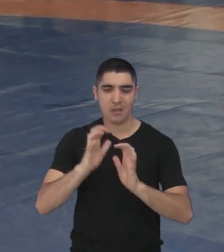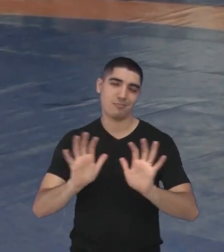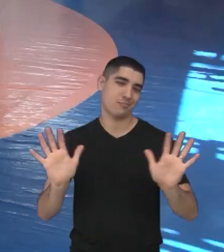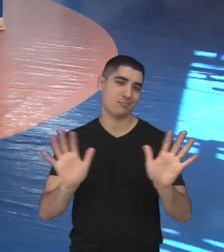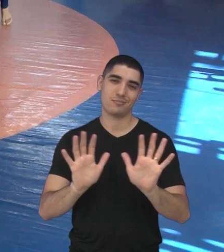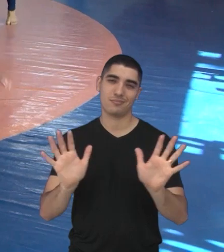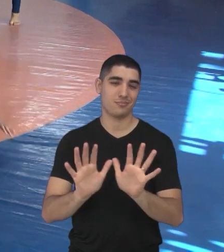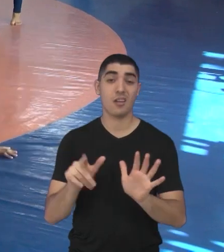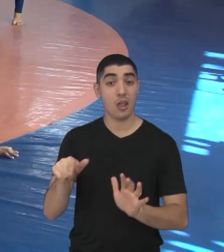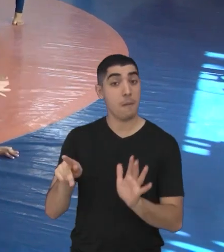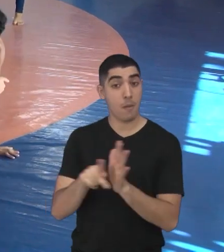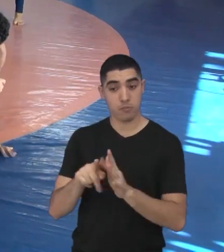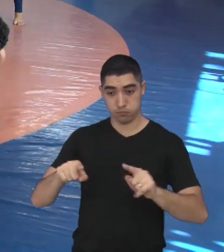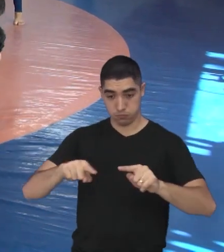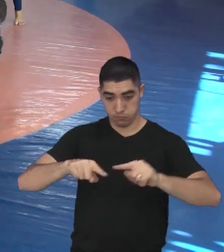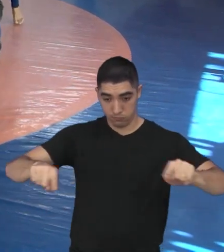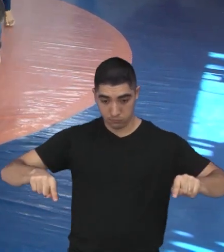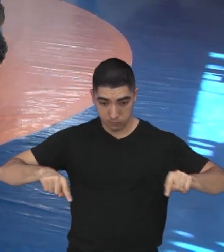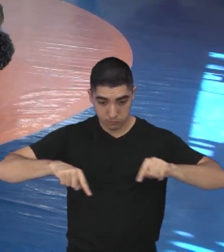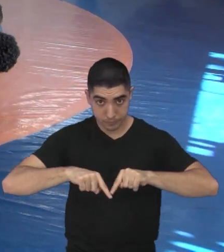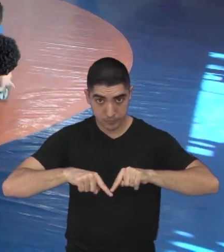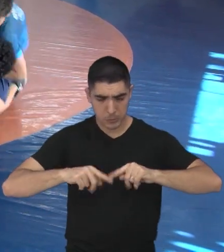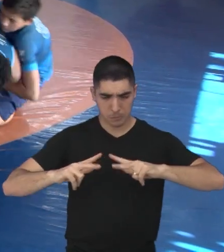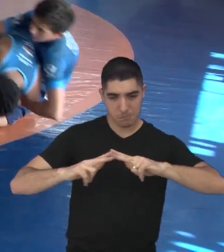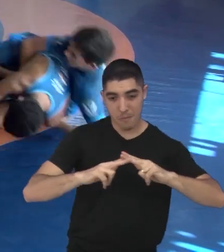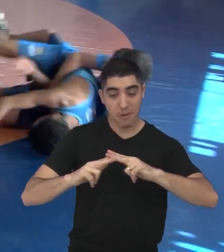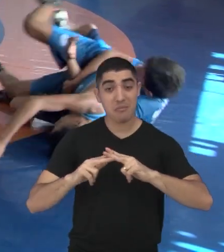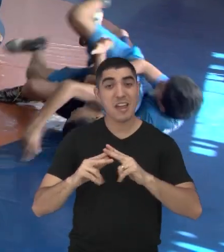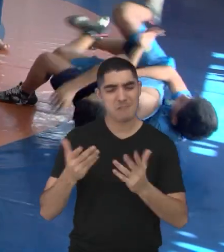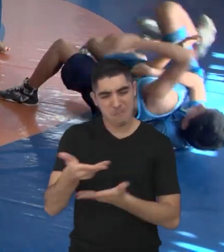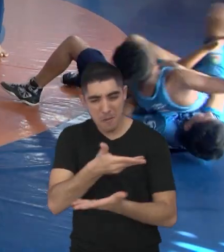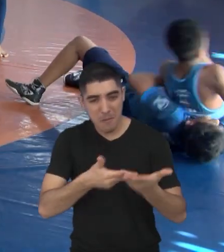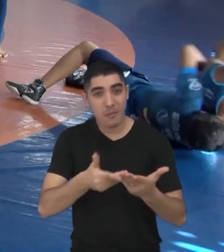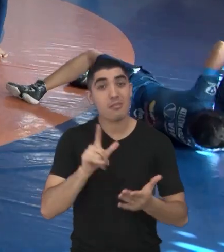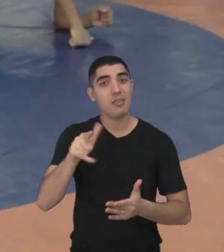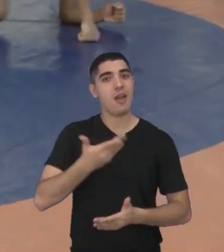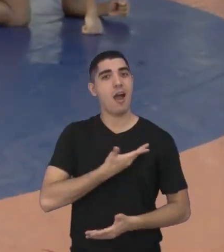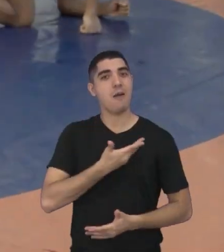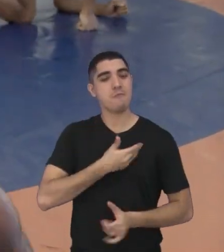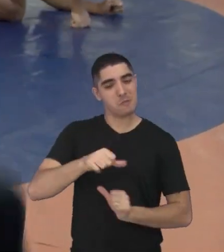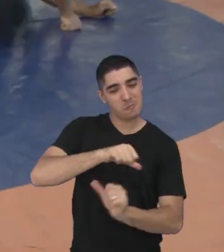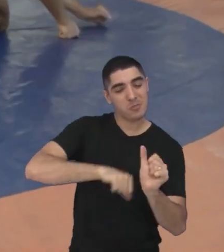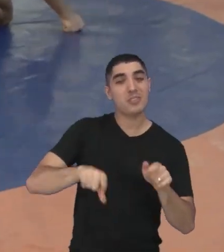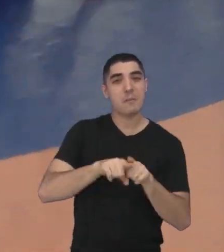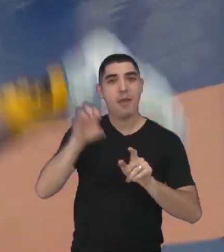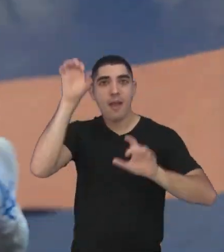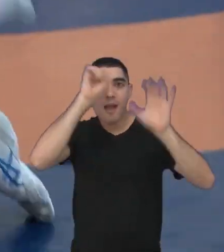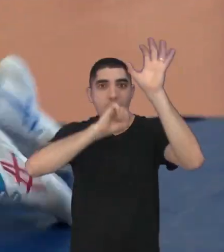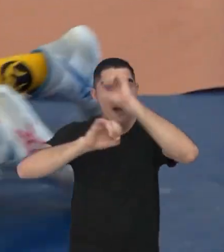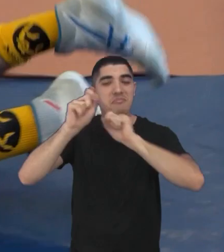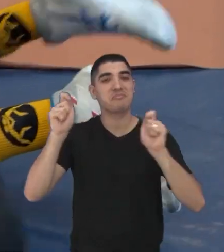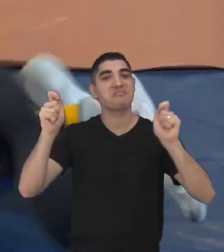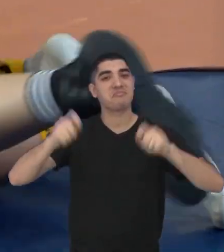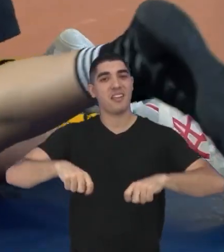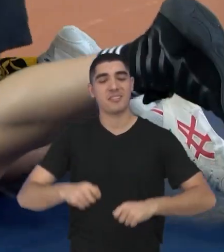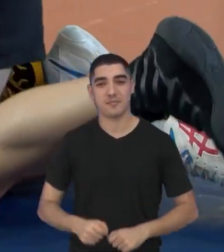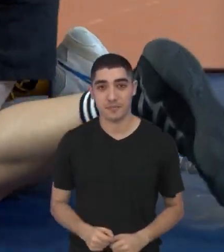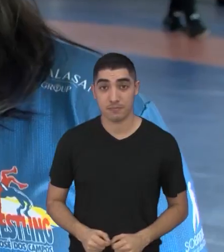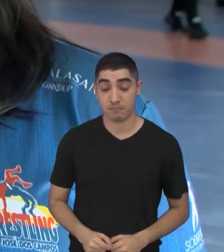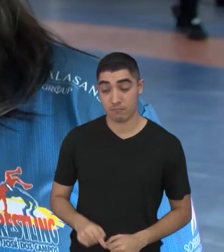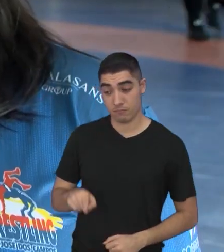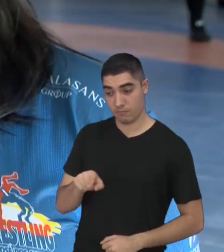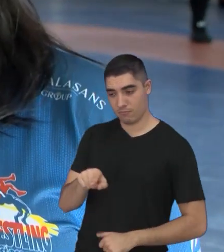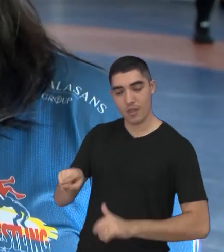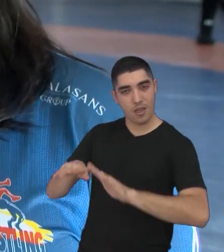está completamente enganado. É no tatame que muitas amizades são criadas e muito aprendizado é adquirido.